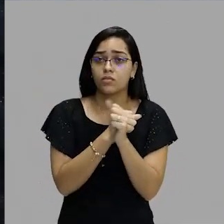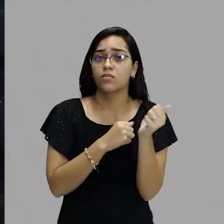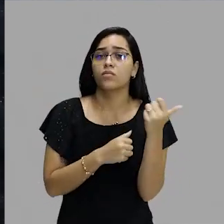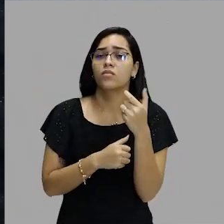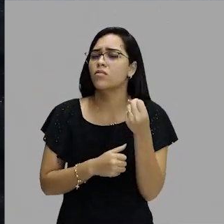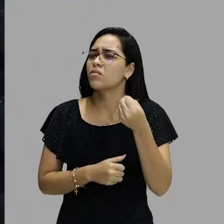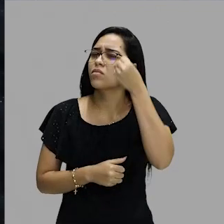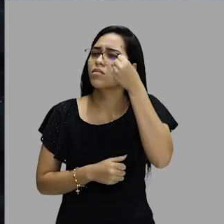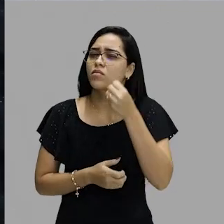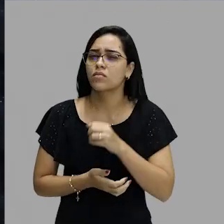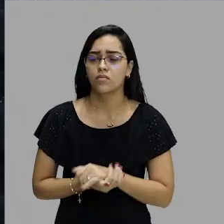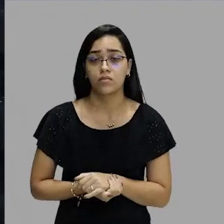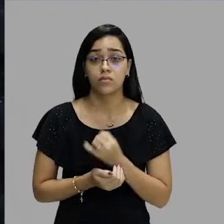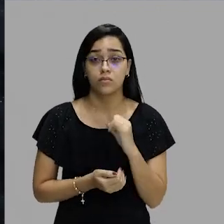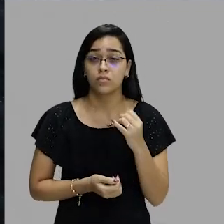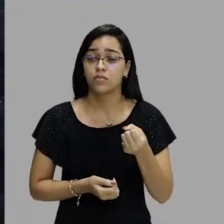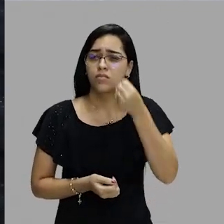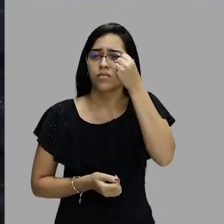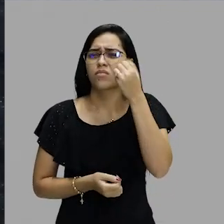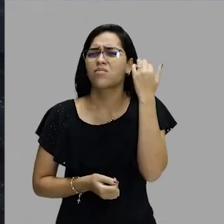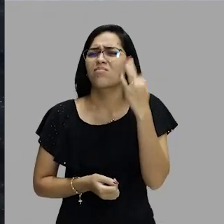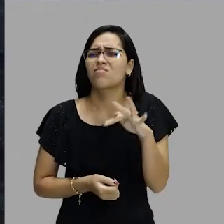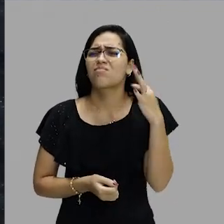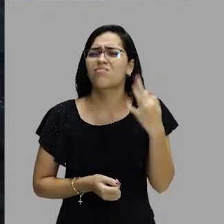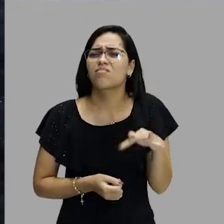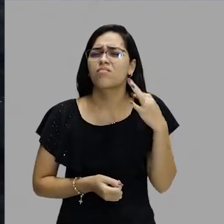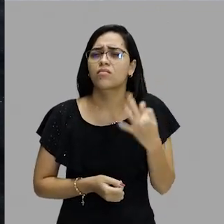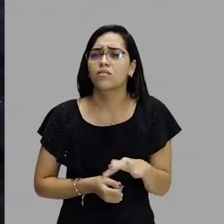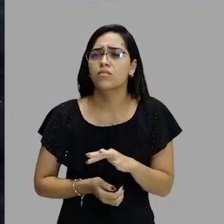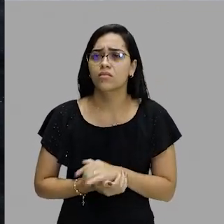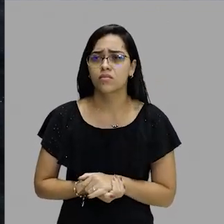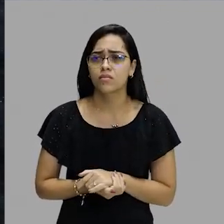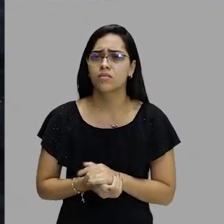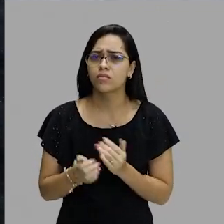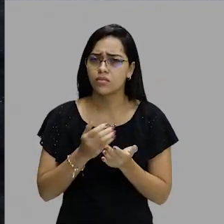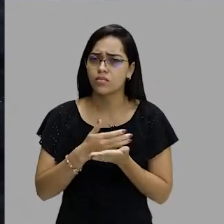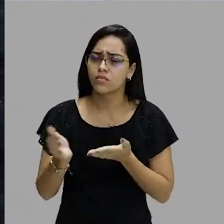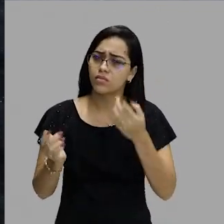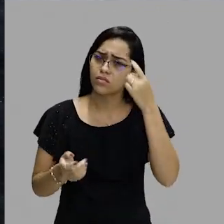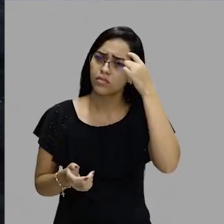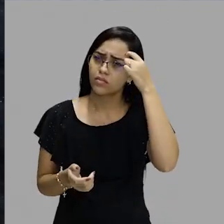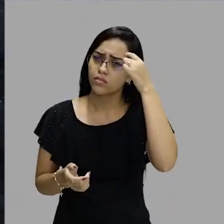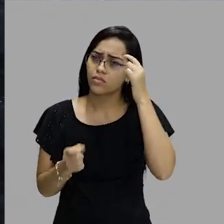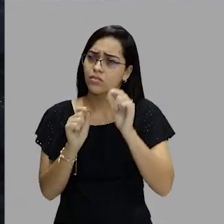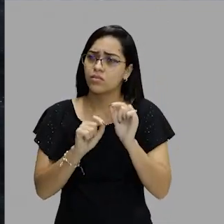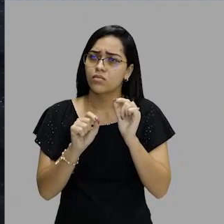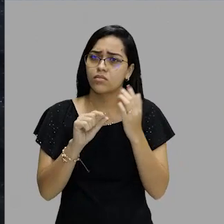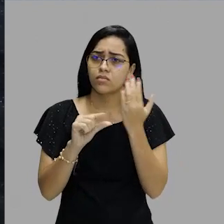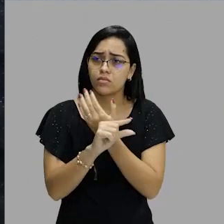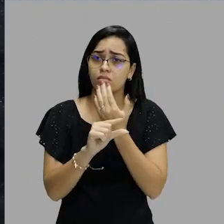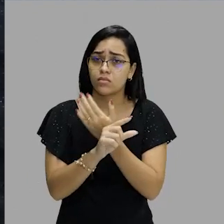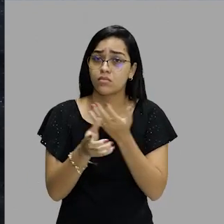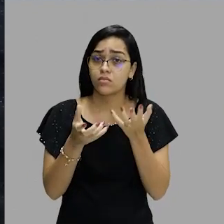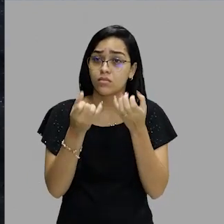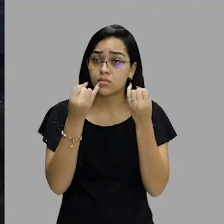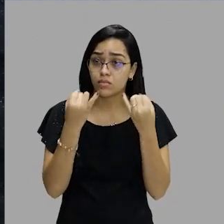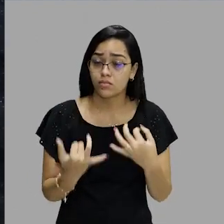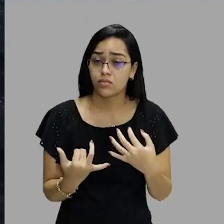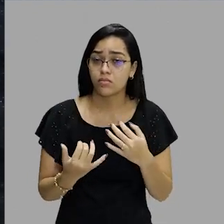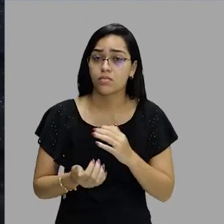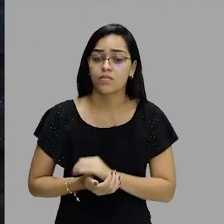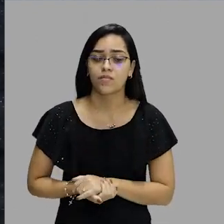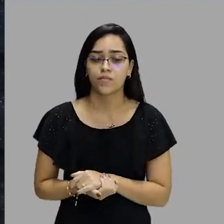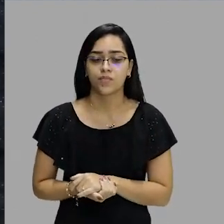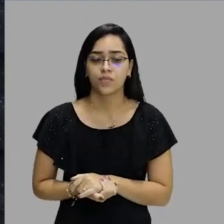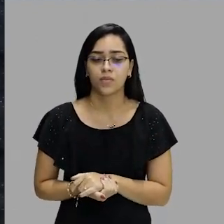que um soco, se um soco dói? Vamos começar a pensar no que o autor está querendo dizer? Vamos para a segunda